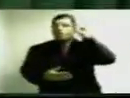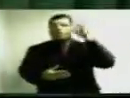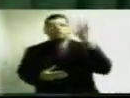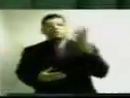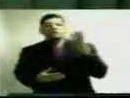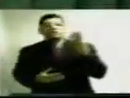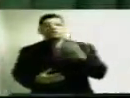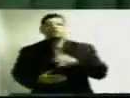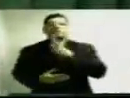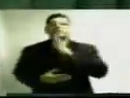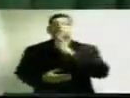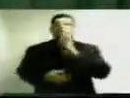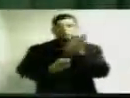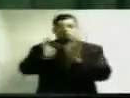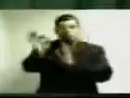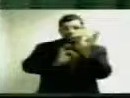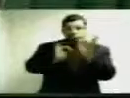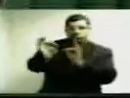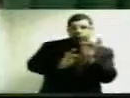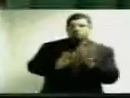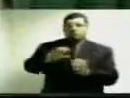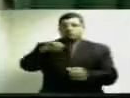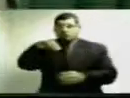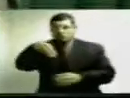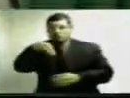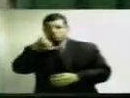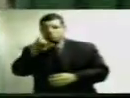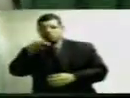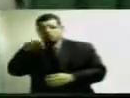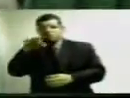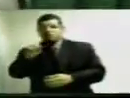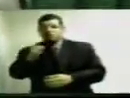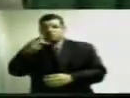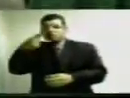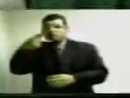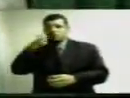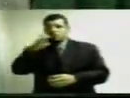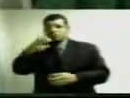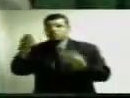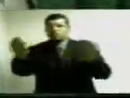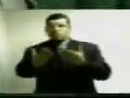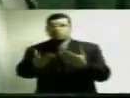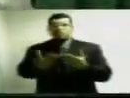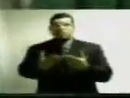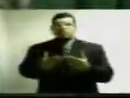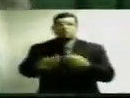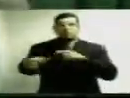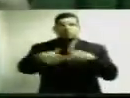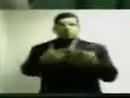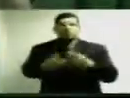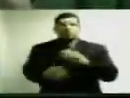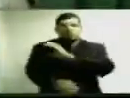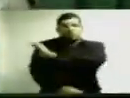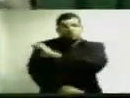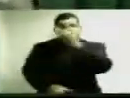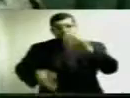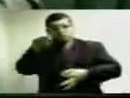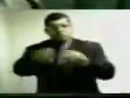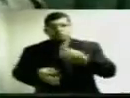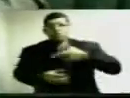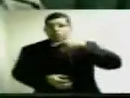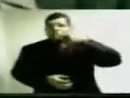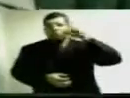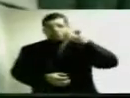ouvindo e conhecendo o projeto da minuta da PEC do Senado da República, que foi aprovada no seio da Comissão de